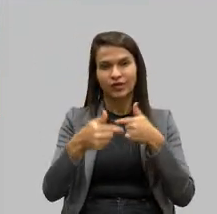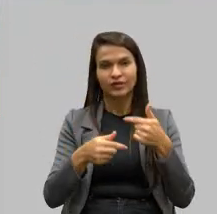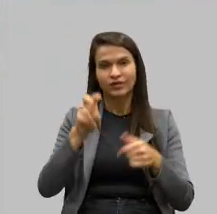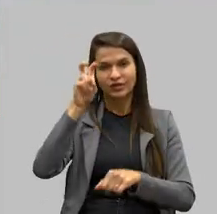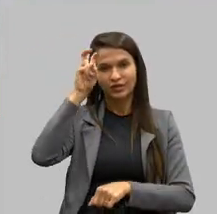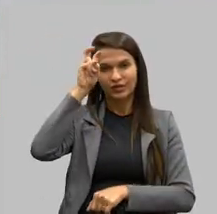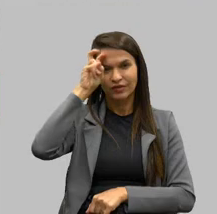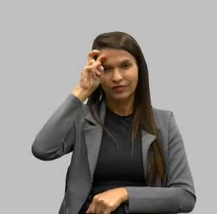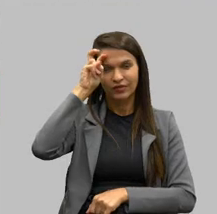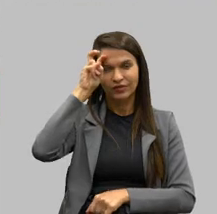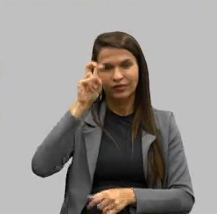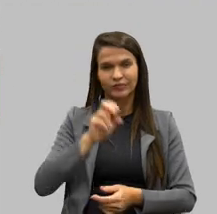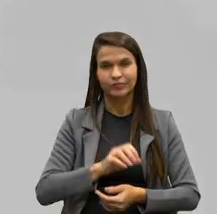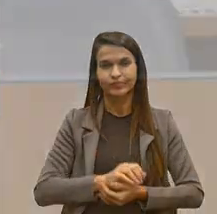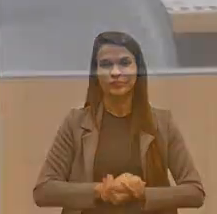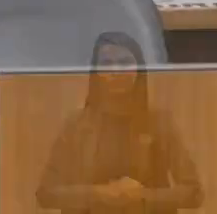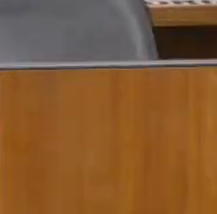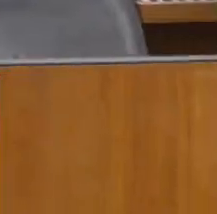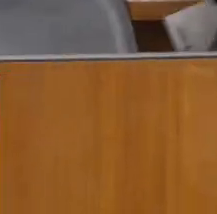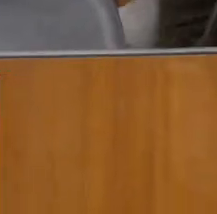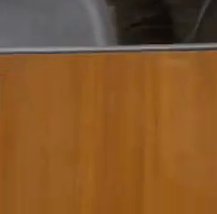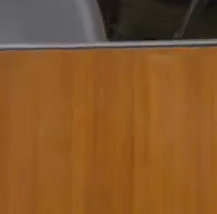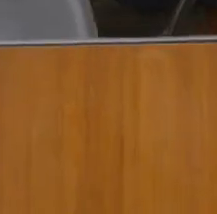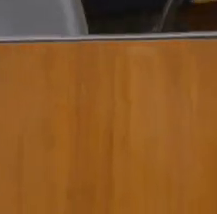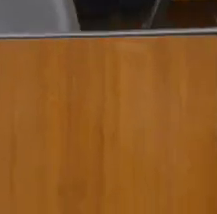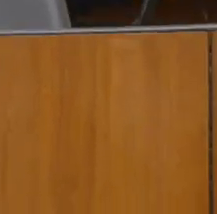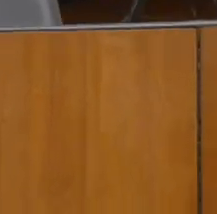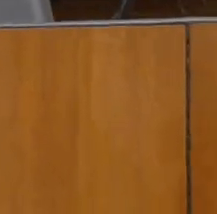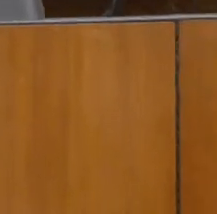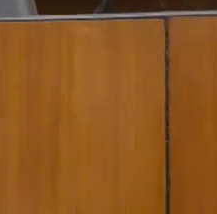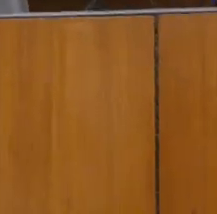-feira. Obrigado. Obrigado. Obrigado.